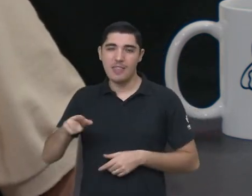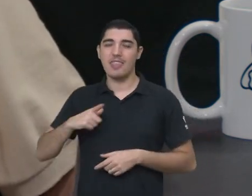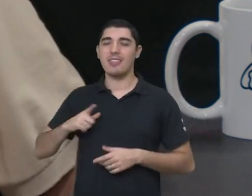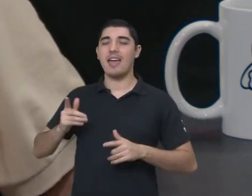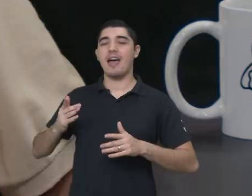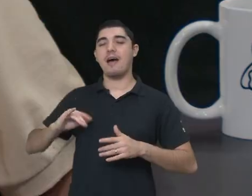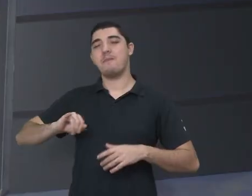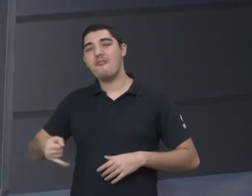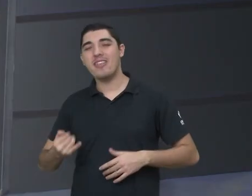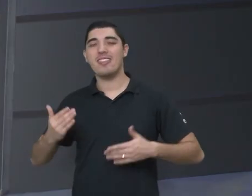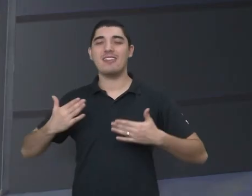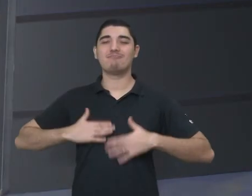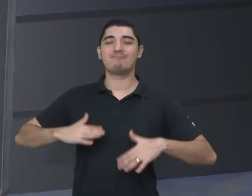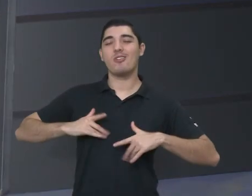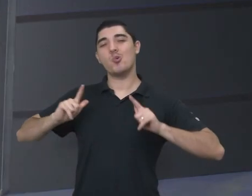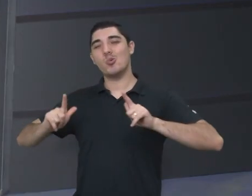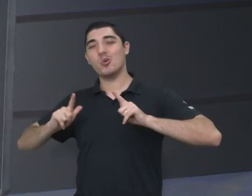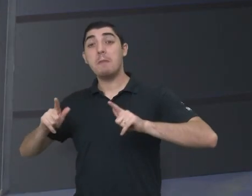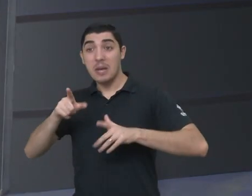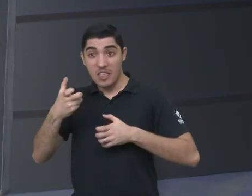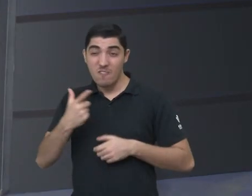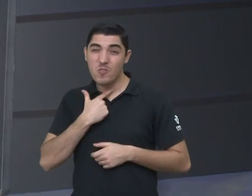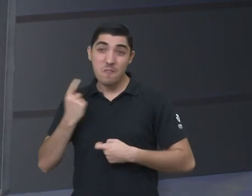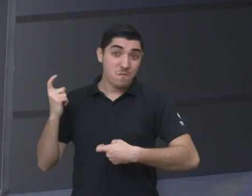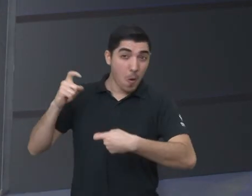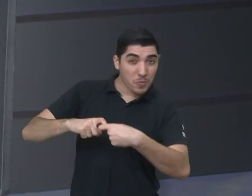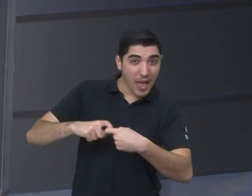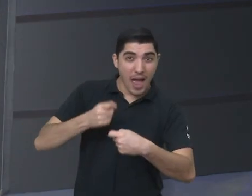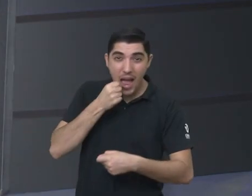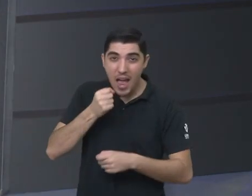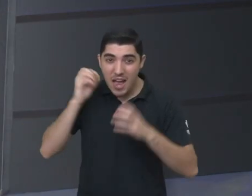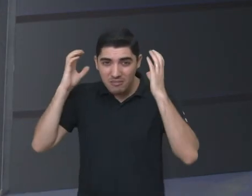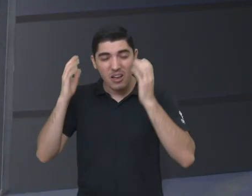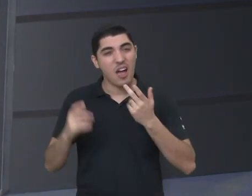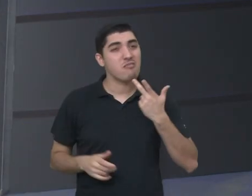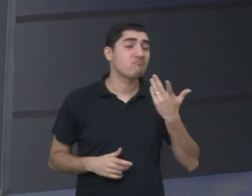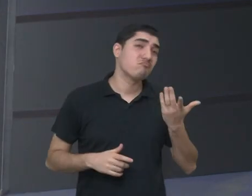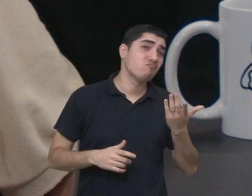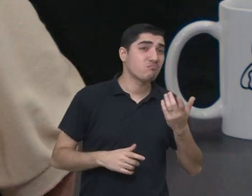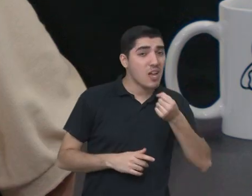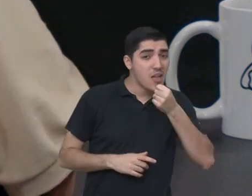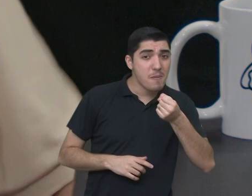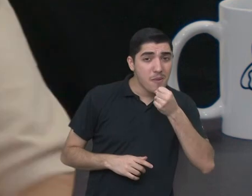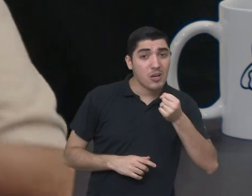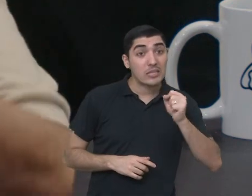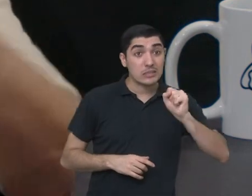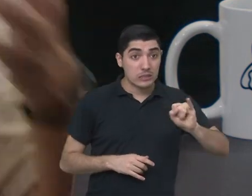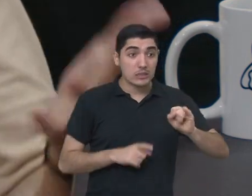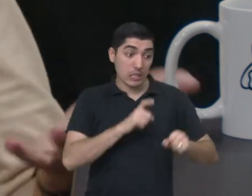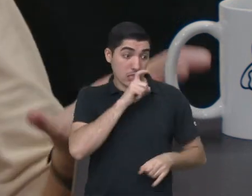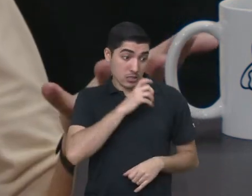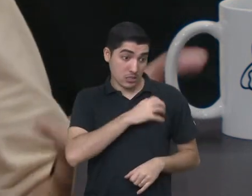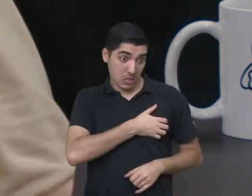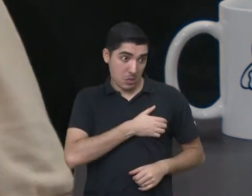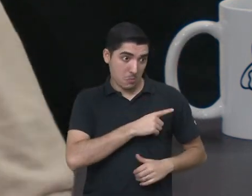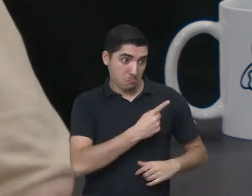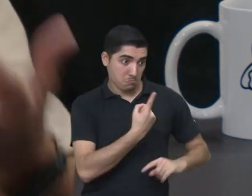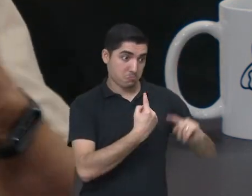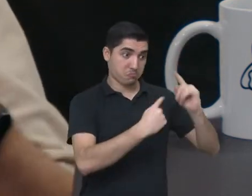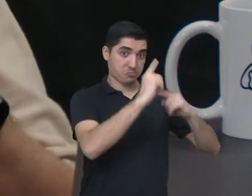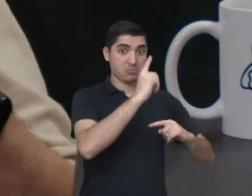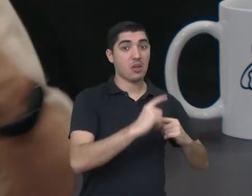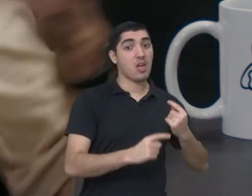bandeira. Não sei o que não dá. E agora a justiça liberou. Quem vai dar as normas a